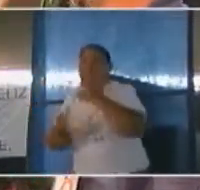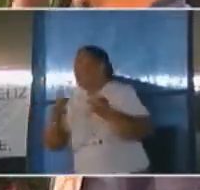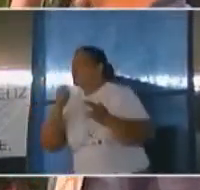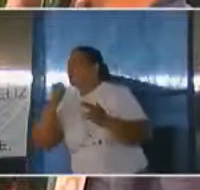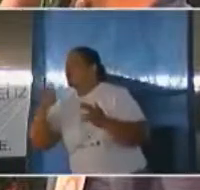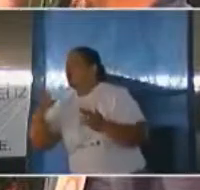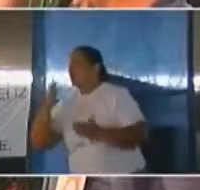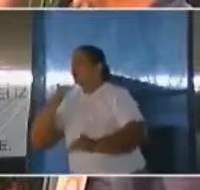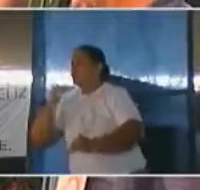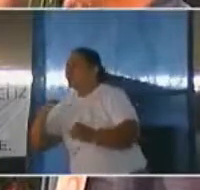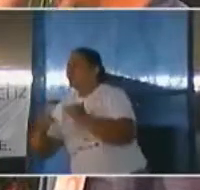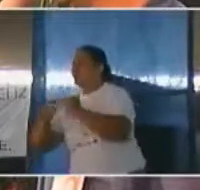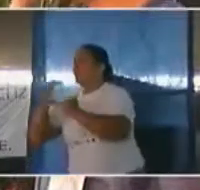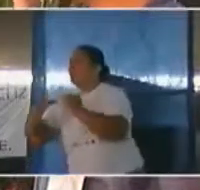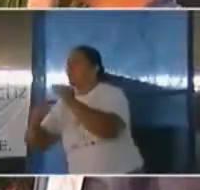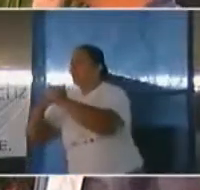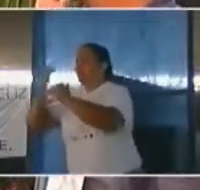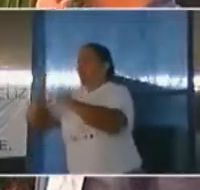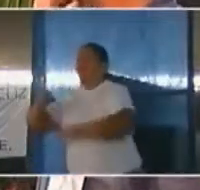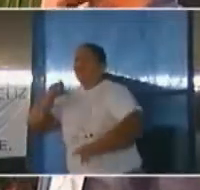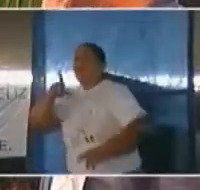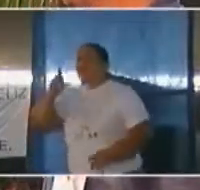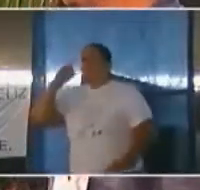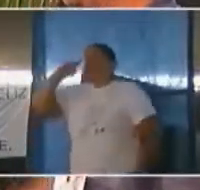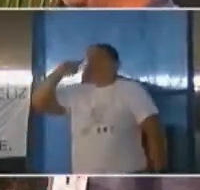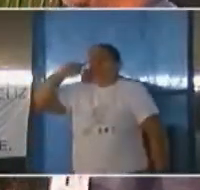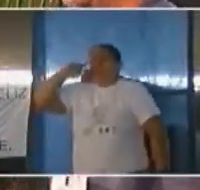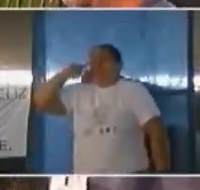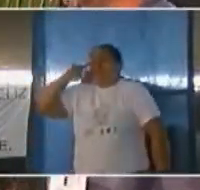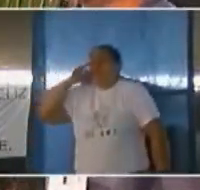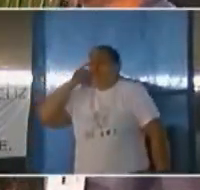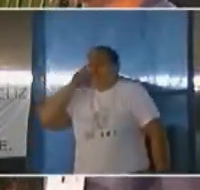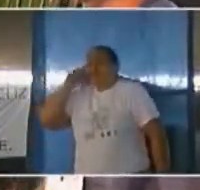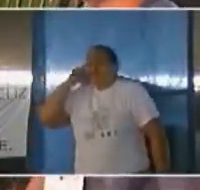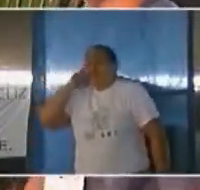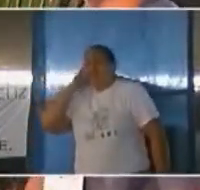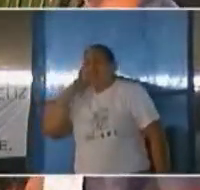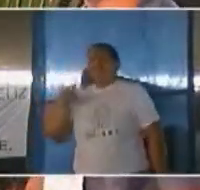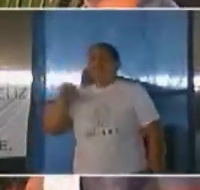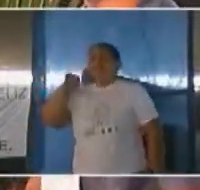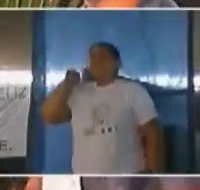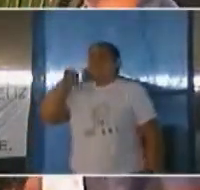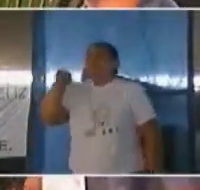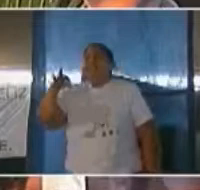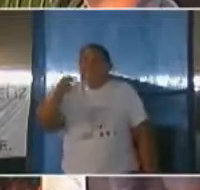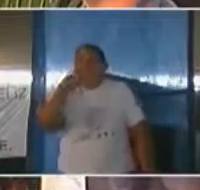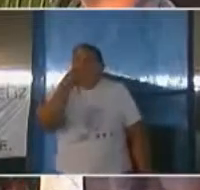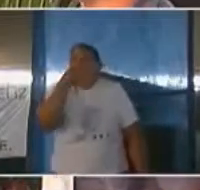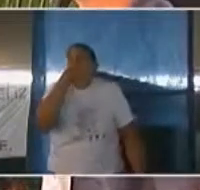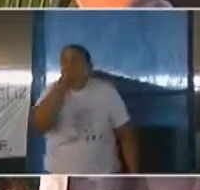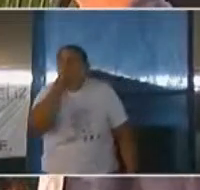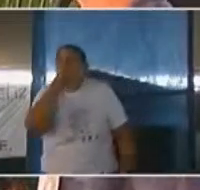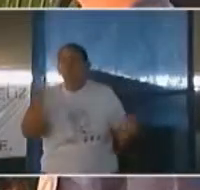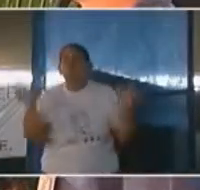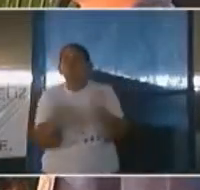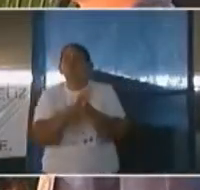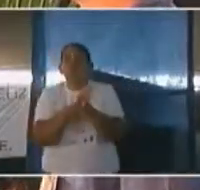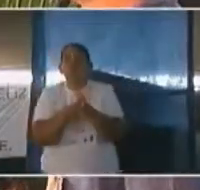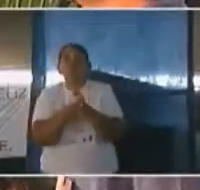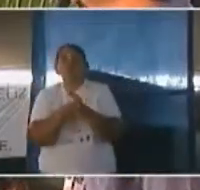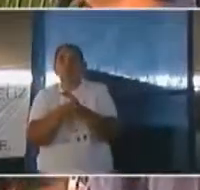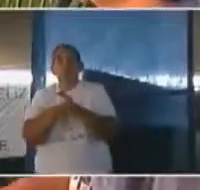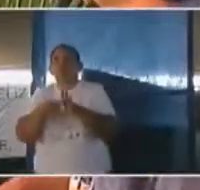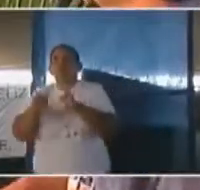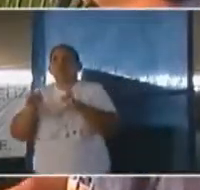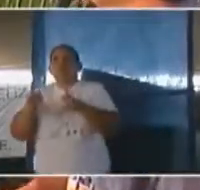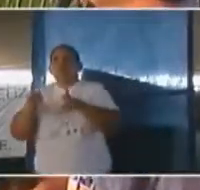de criar o senso crítico, além de criar um ponto de vista em todos os âmbitos,